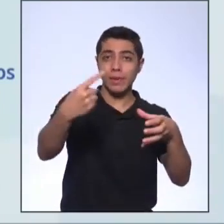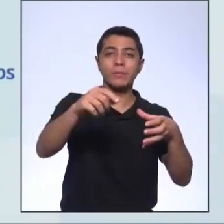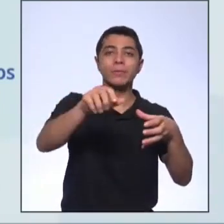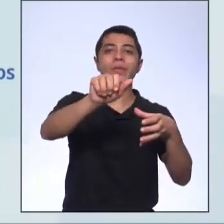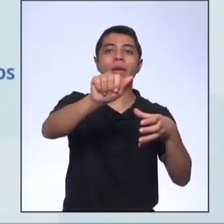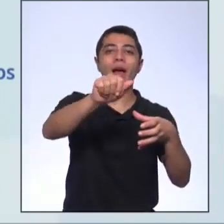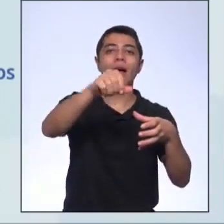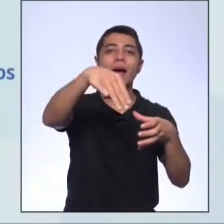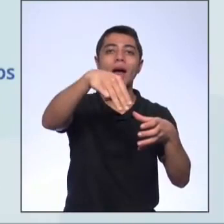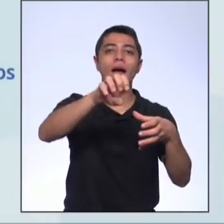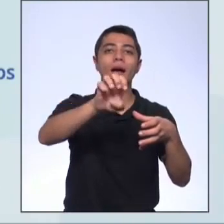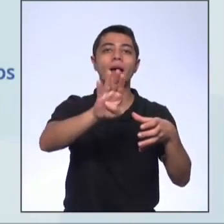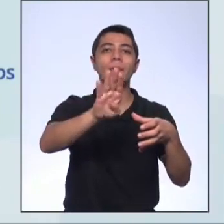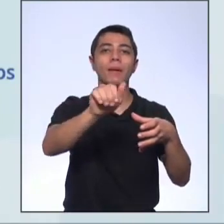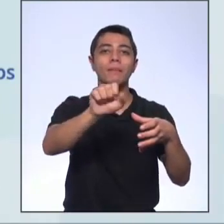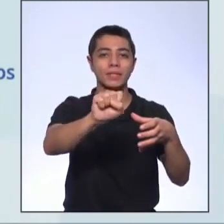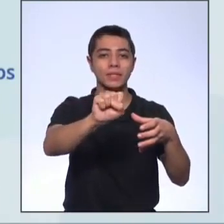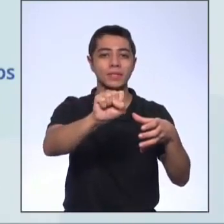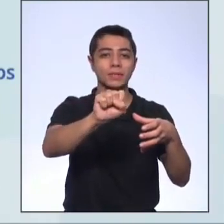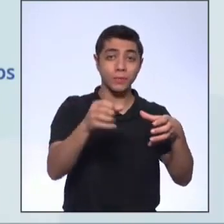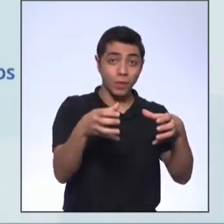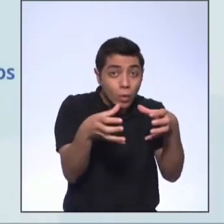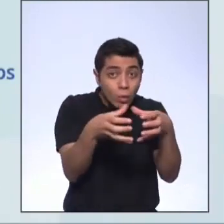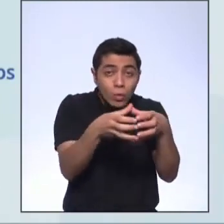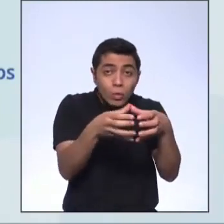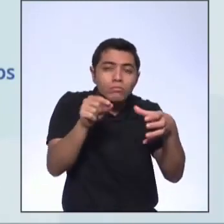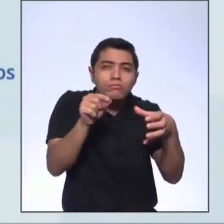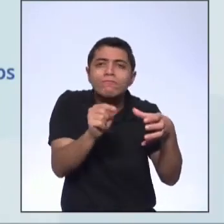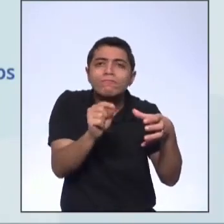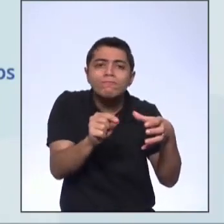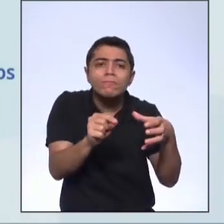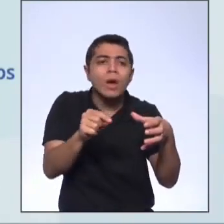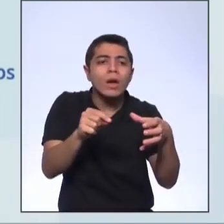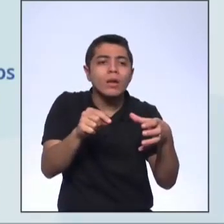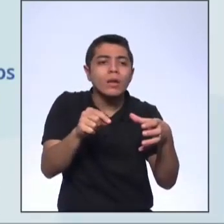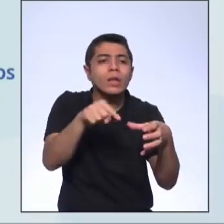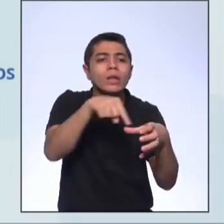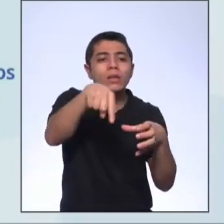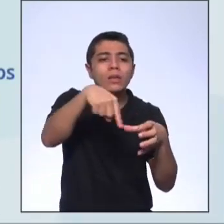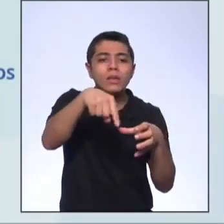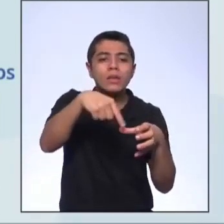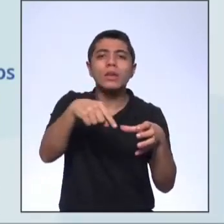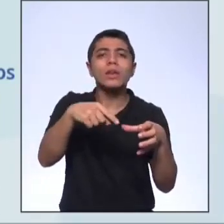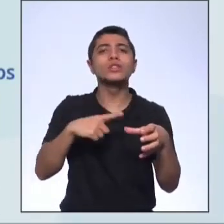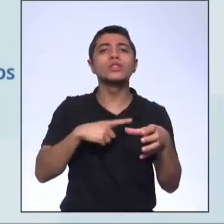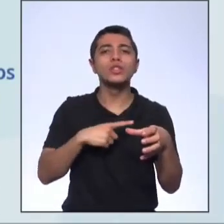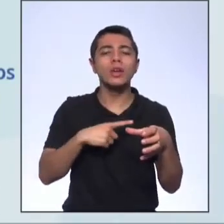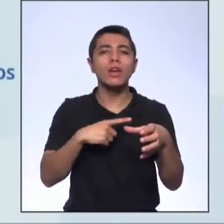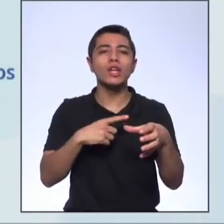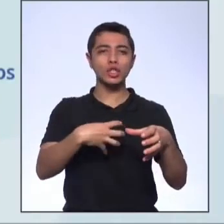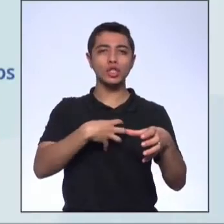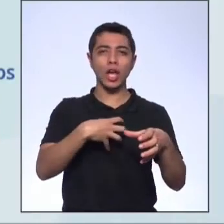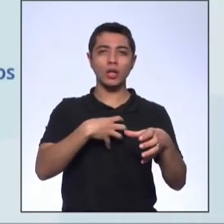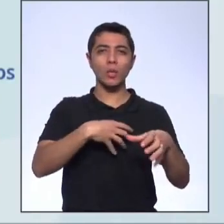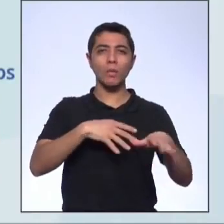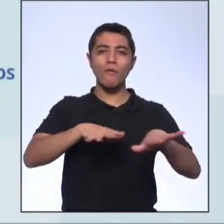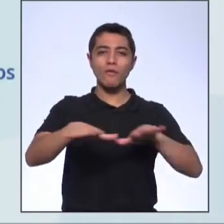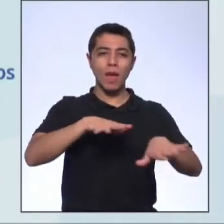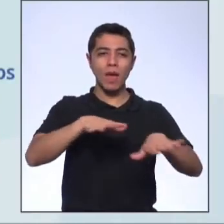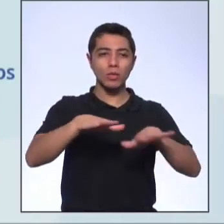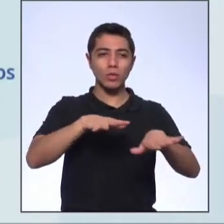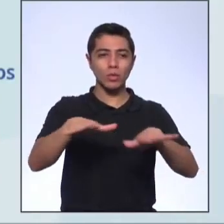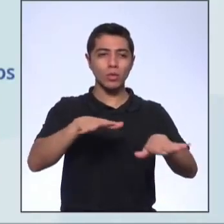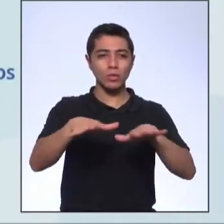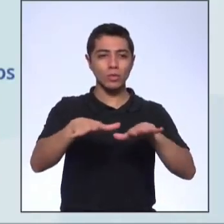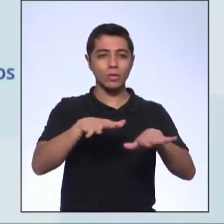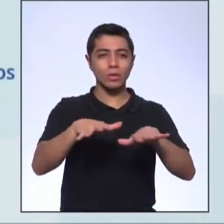são um grupo aqui que utiliza o que a gente chama de pseudópodos, né? Então, esse meio de locomoção aí. Então,